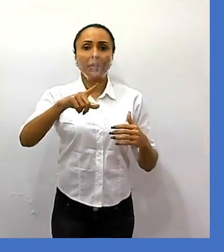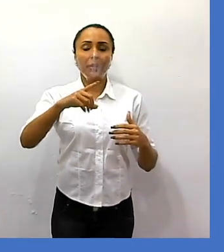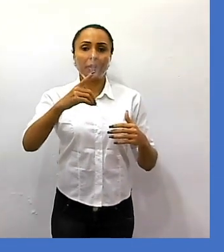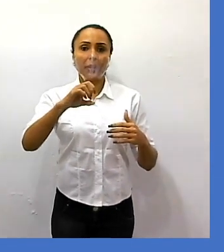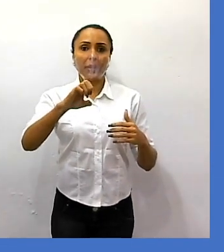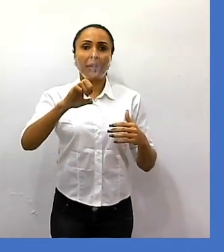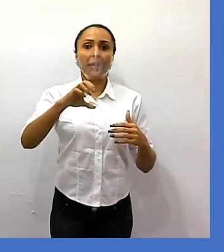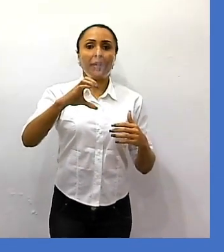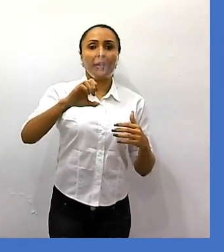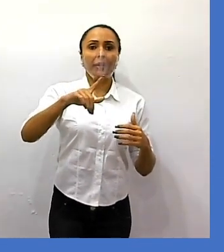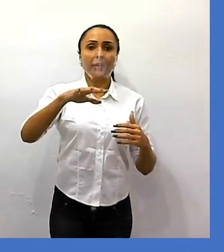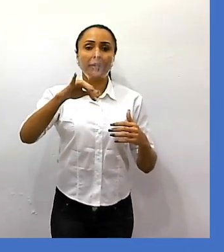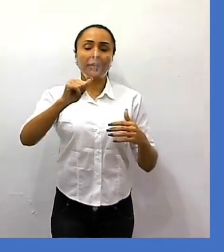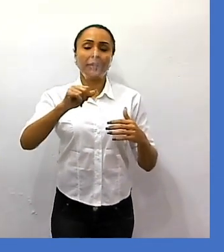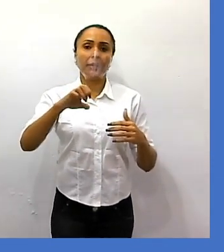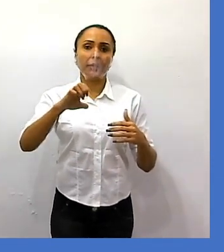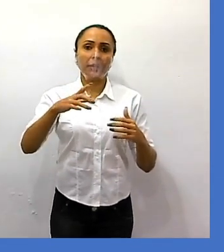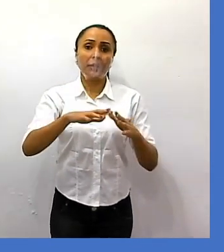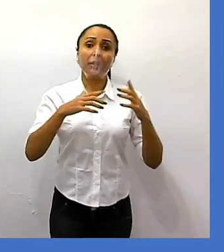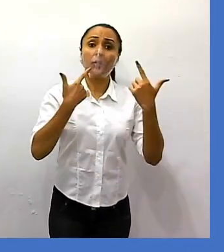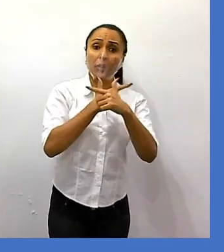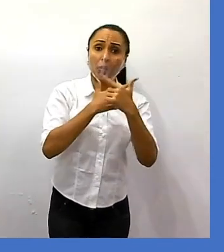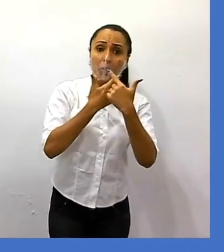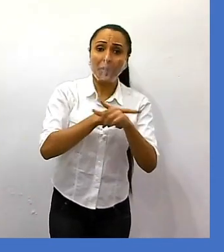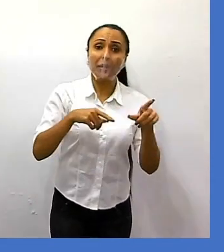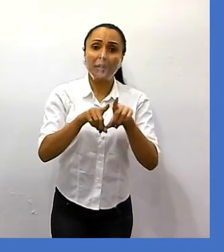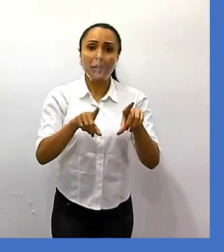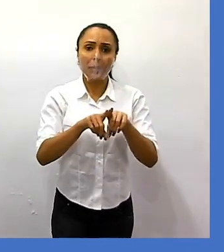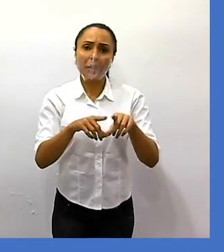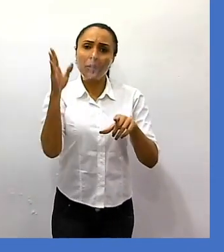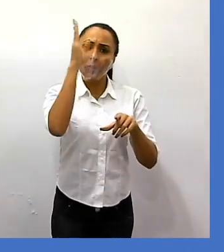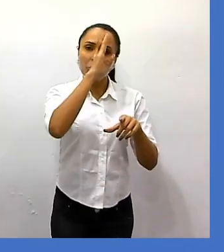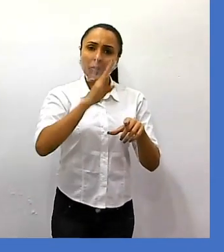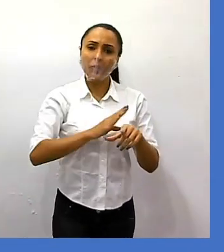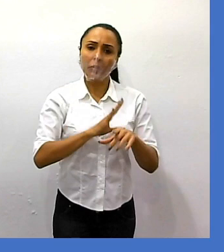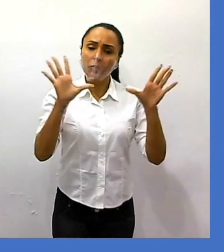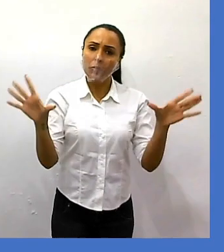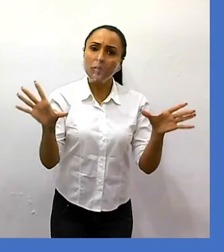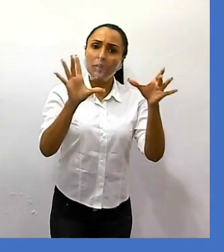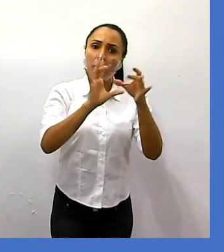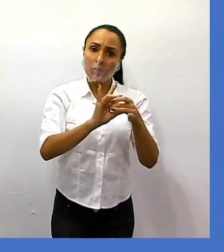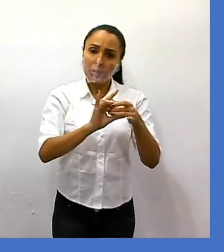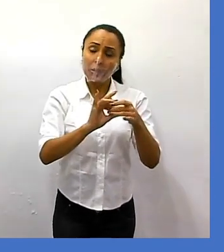temáticas e apostando também na comédia, os filmes brasileiros se consolidaram como